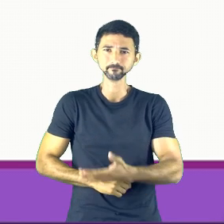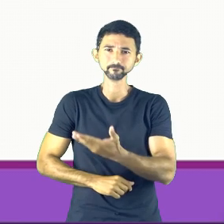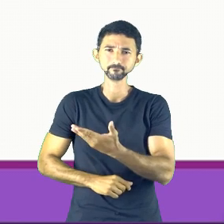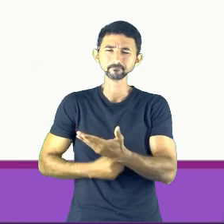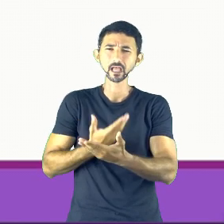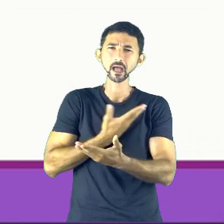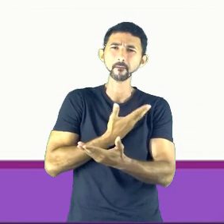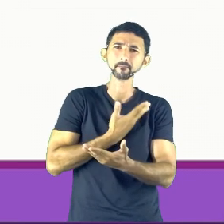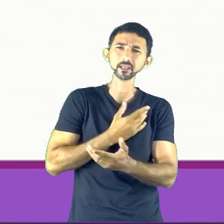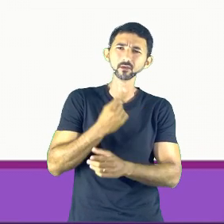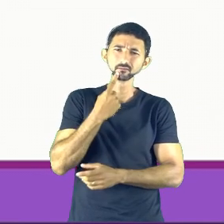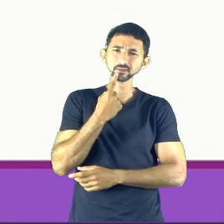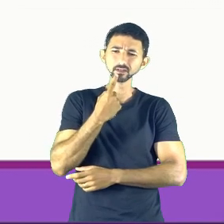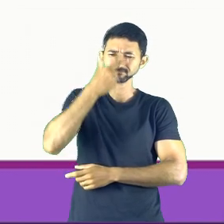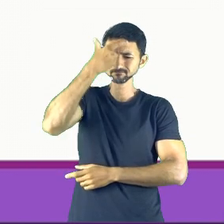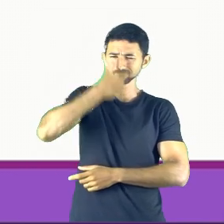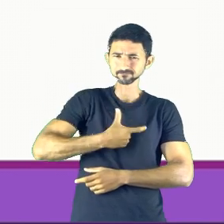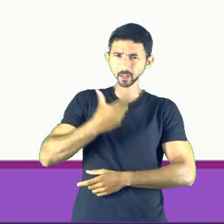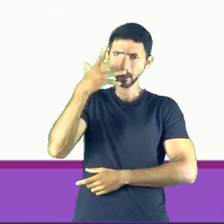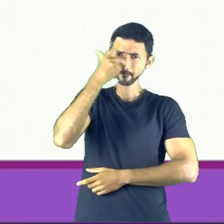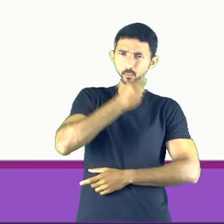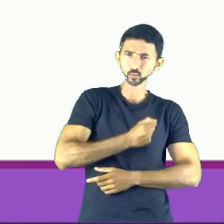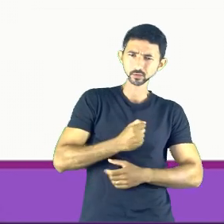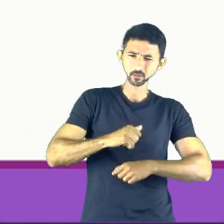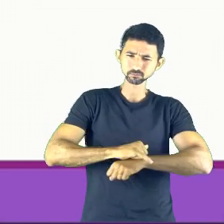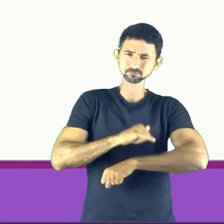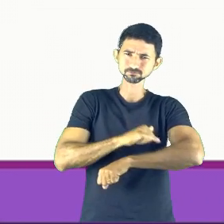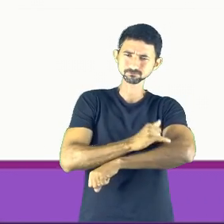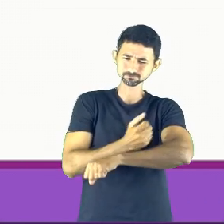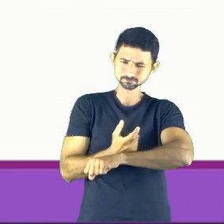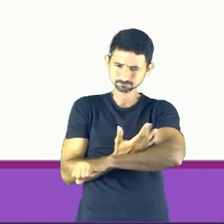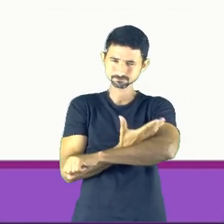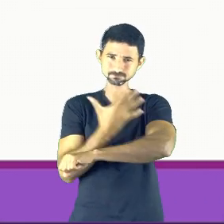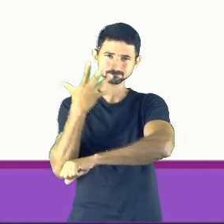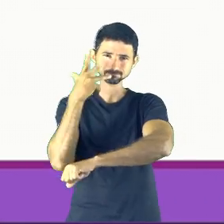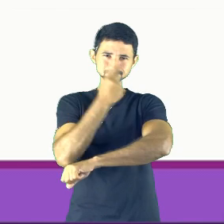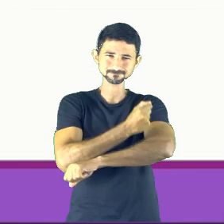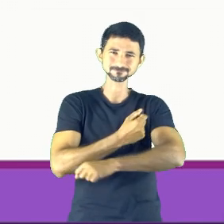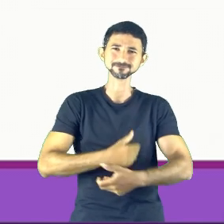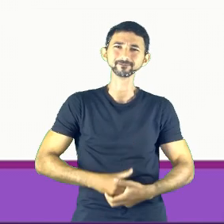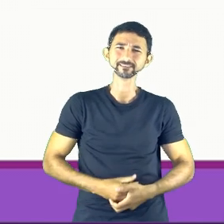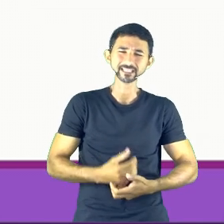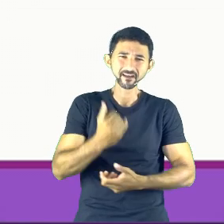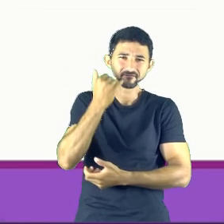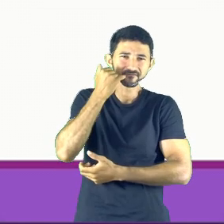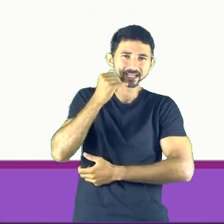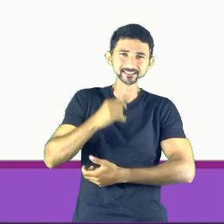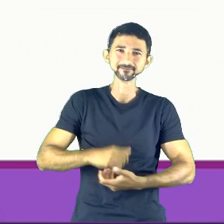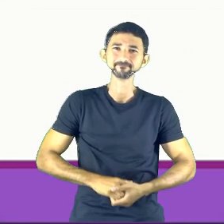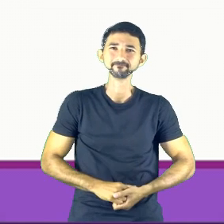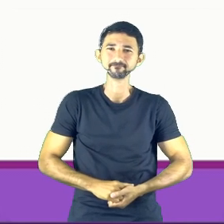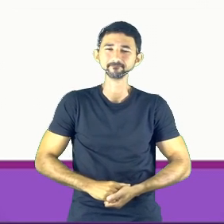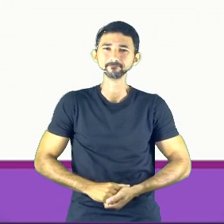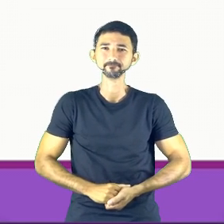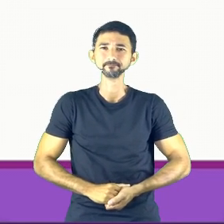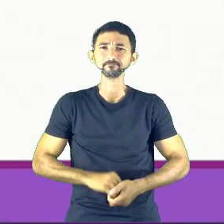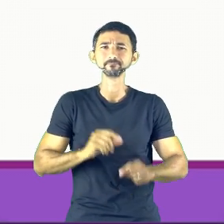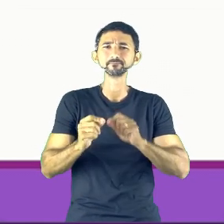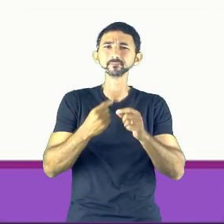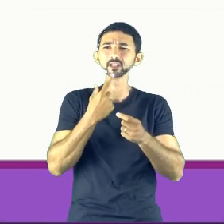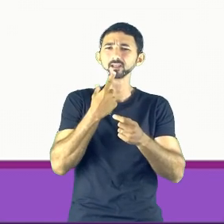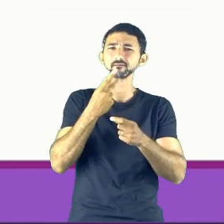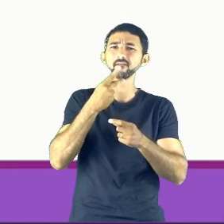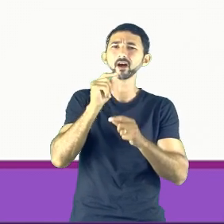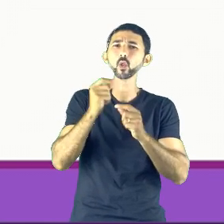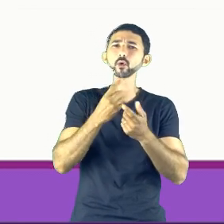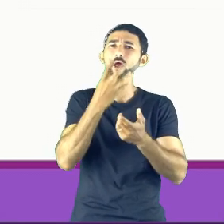Primeira fala: companheiro, você está com ótimo aspecto, gordo, o pelo lustroso, estou até com inveja.